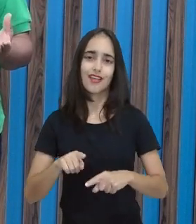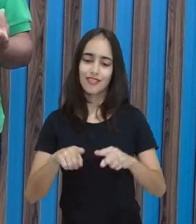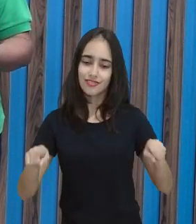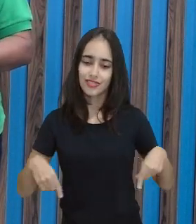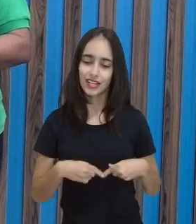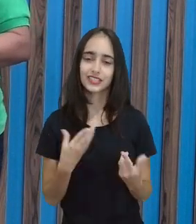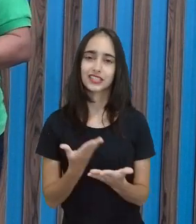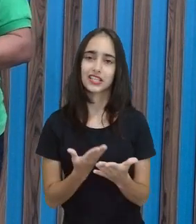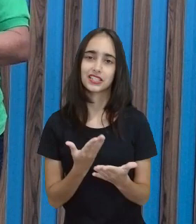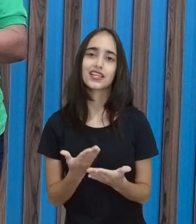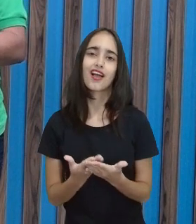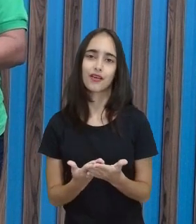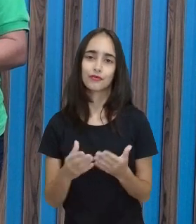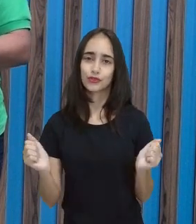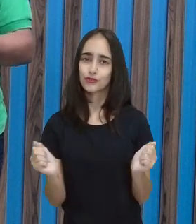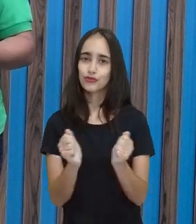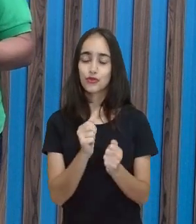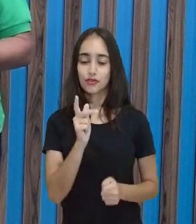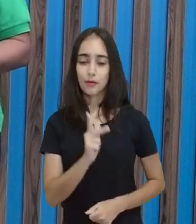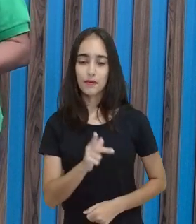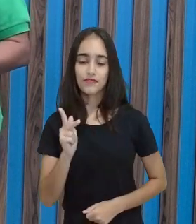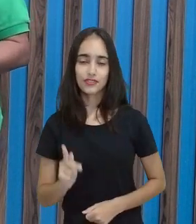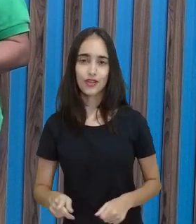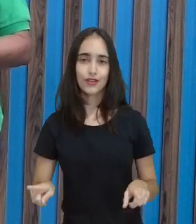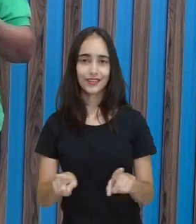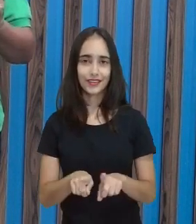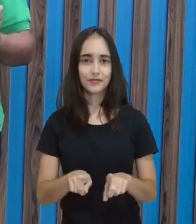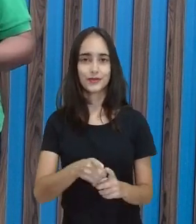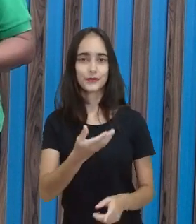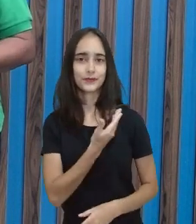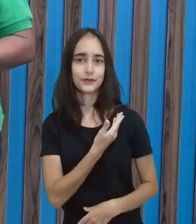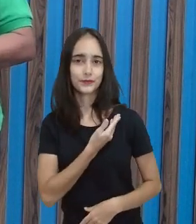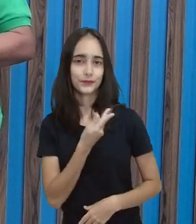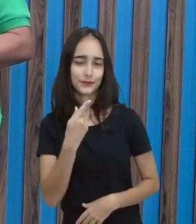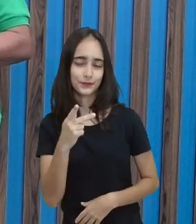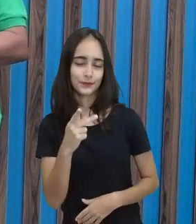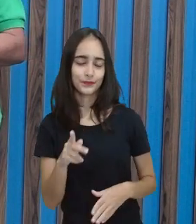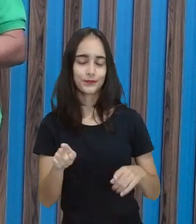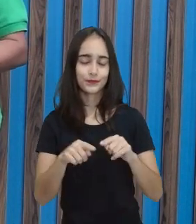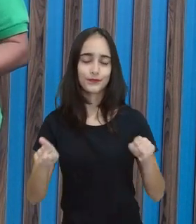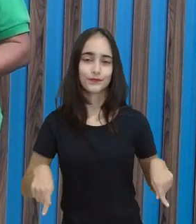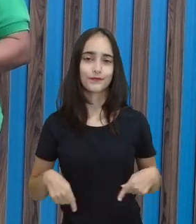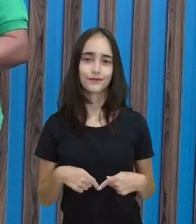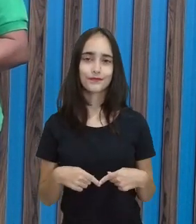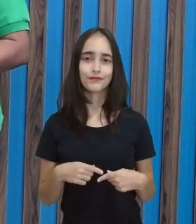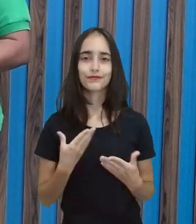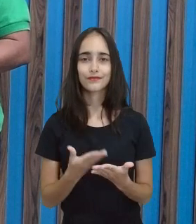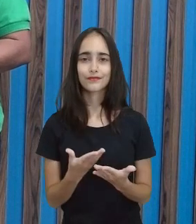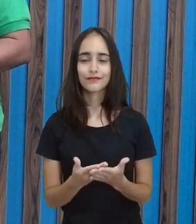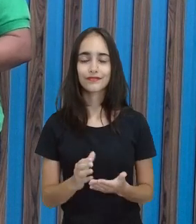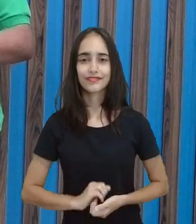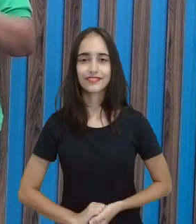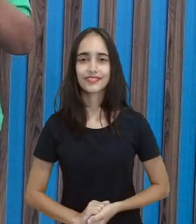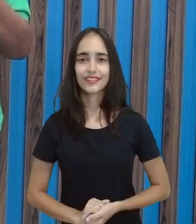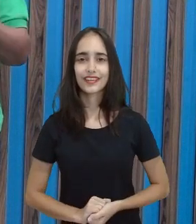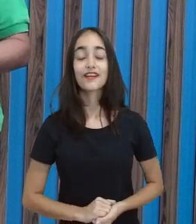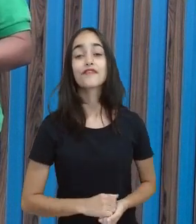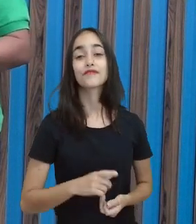este assunto junto com a professora da aula presencial e depois vocês elaboram essa lista.